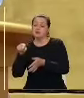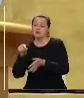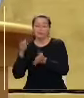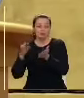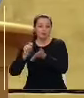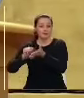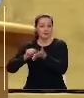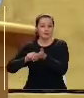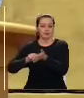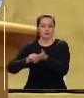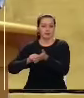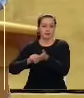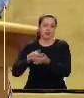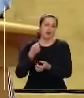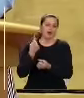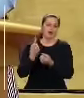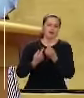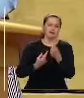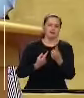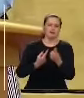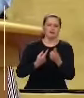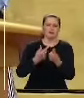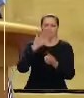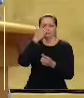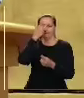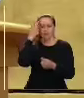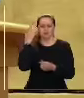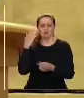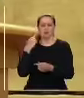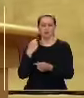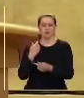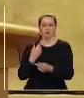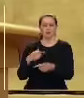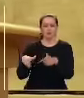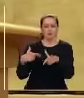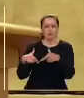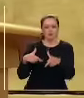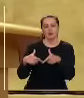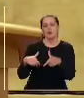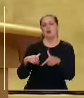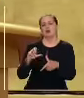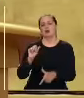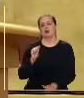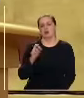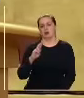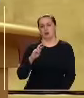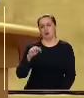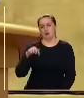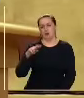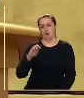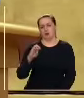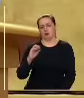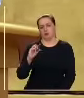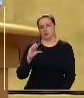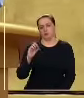os arqueólogos foram lá no Egito e entraram em cavernas e descobriram escrituras na